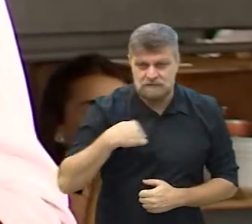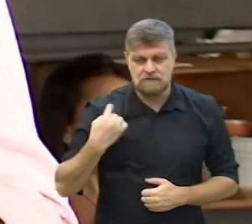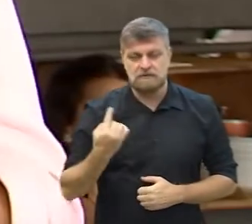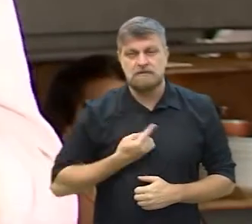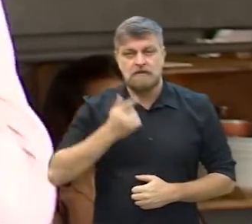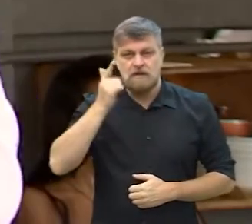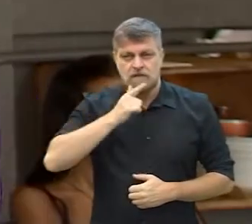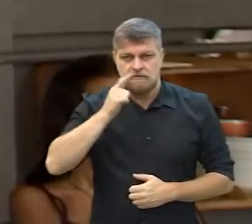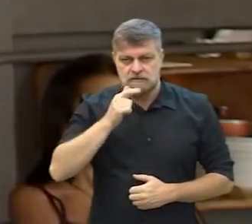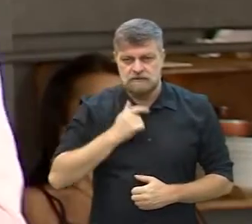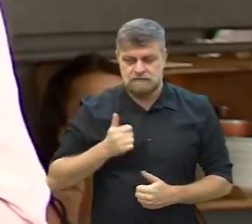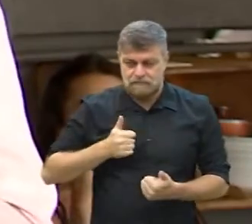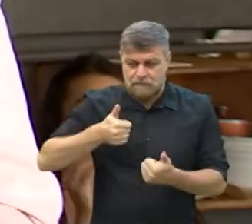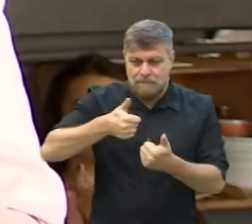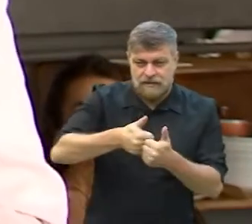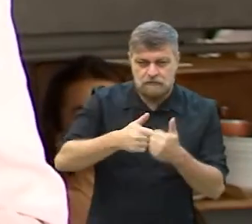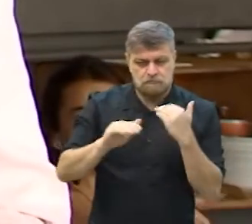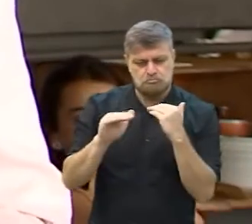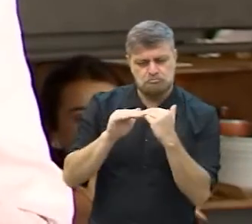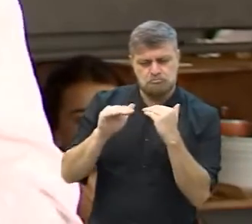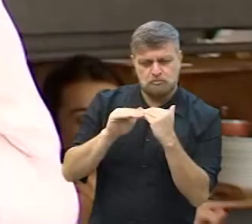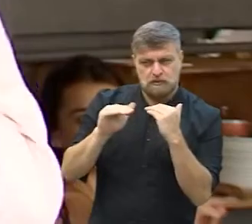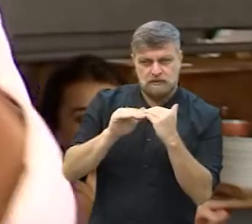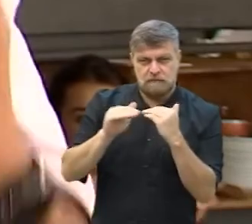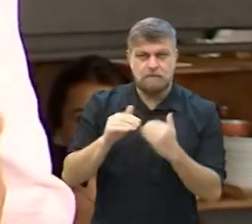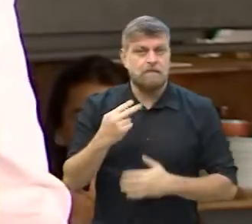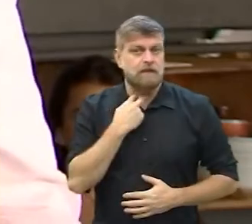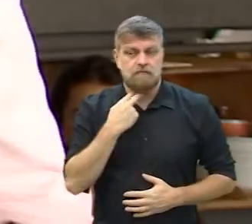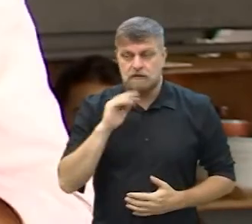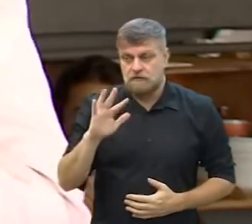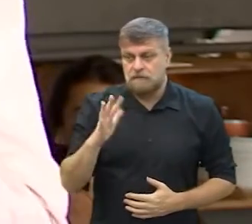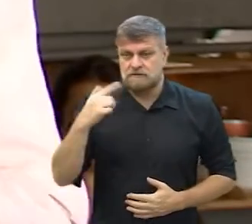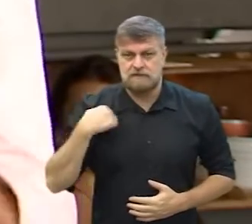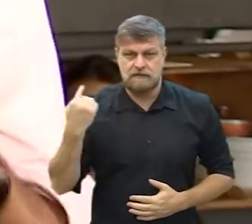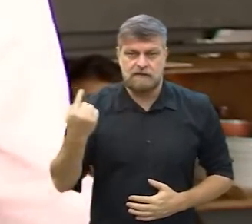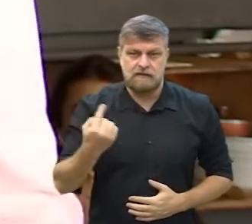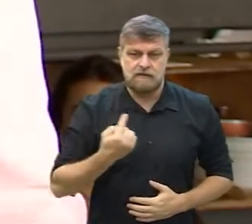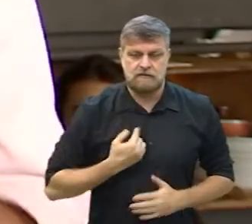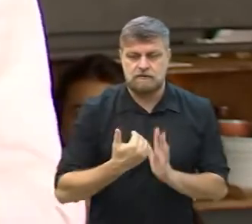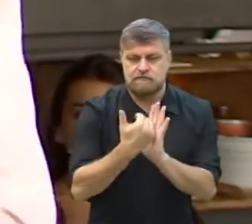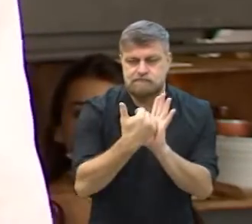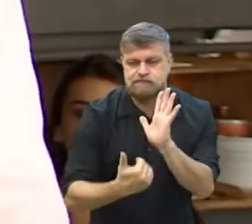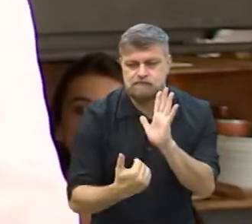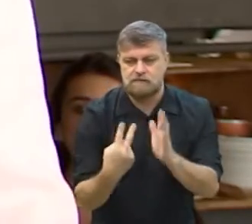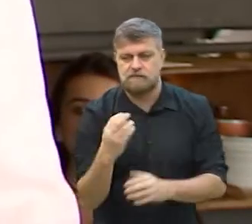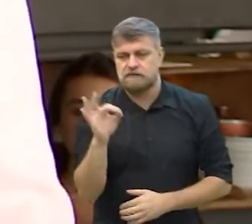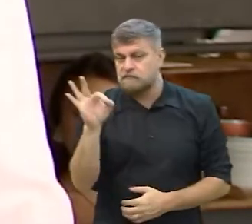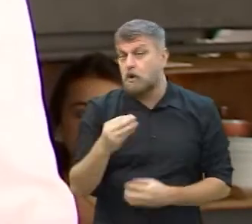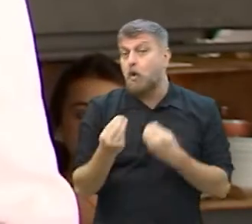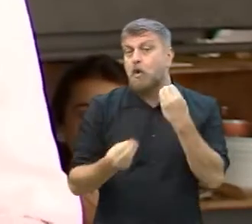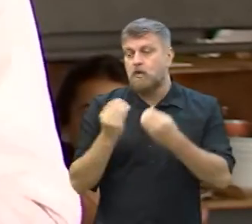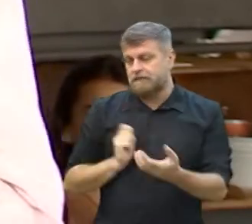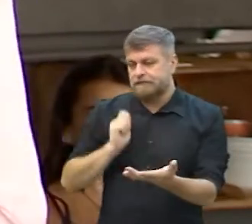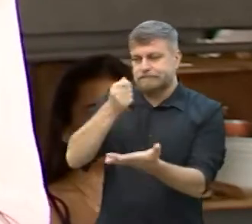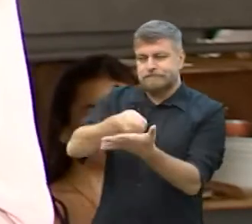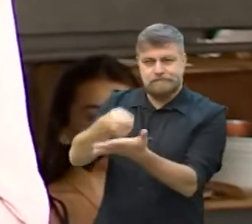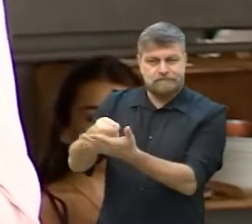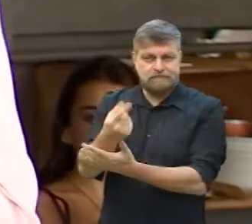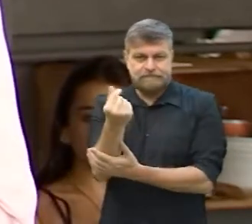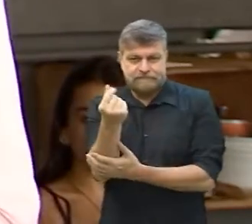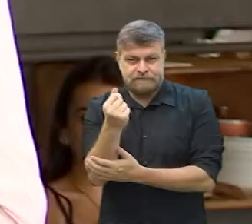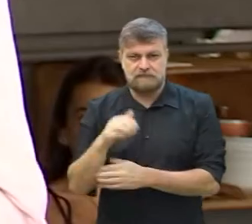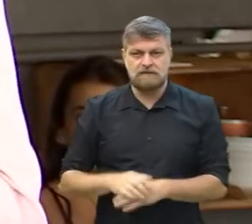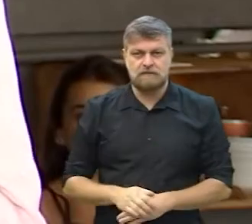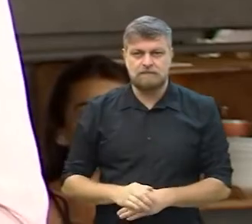faz a gente conseguir chegar um pouco mais perto de um equilíbrio. O que não dá para acontecer é a gente cair para 20%, 30%, que aí as contas não fecham e aí um